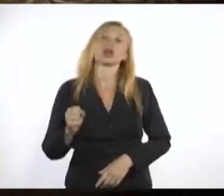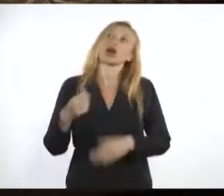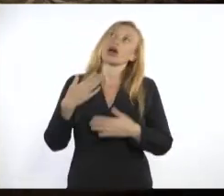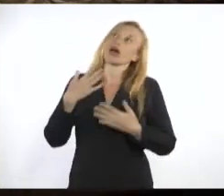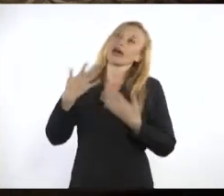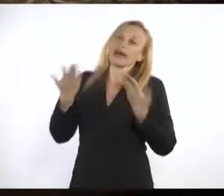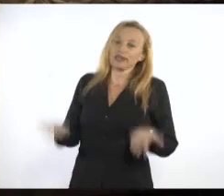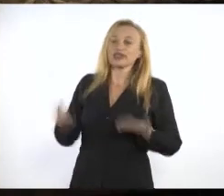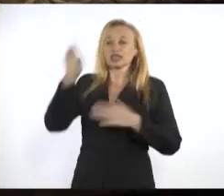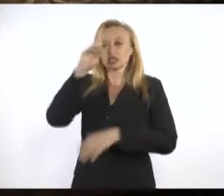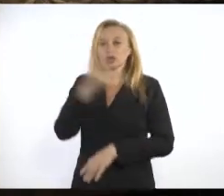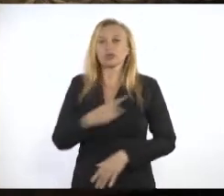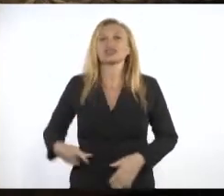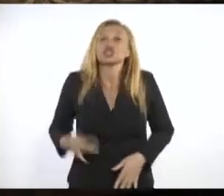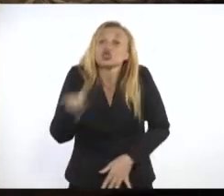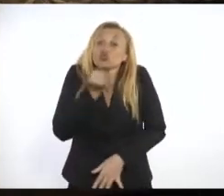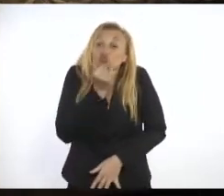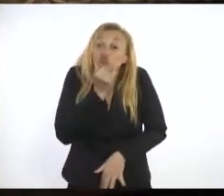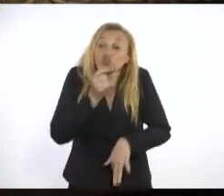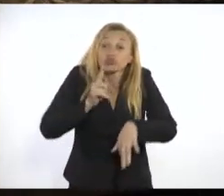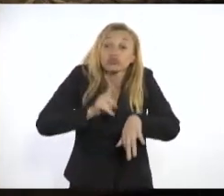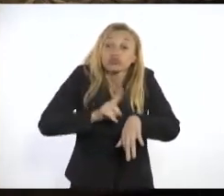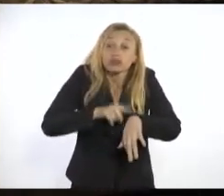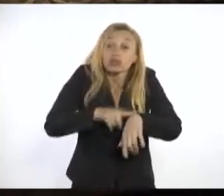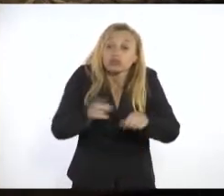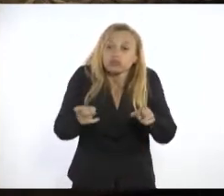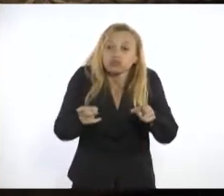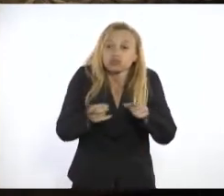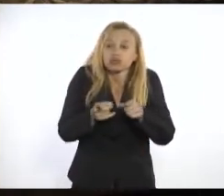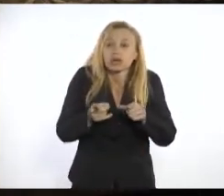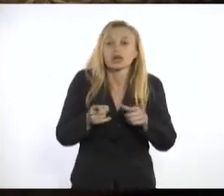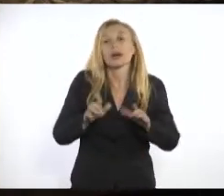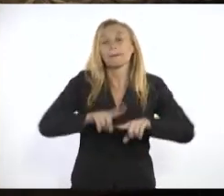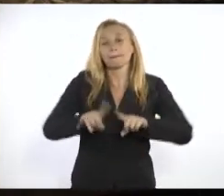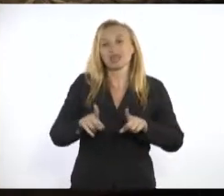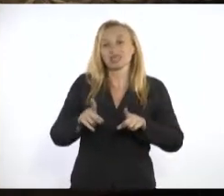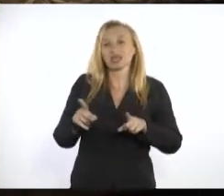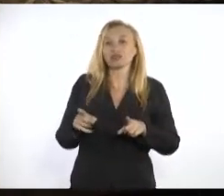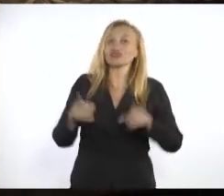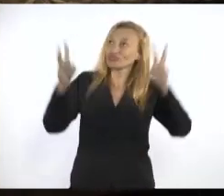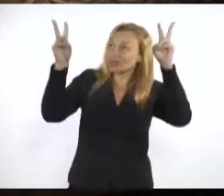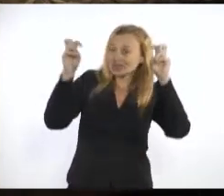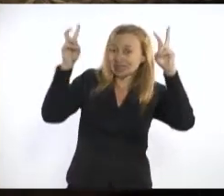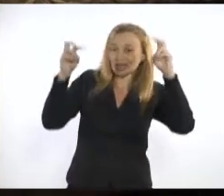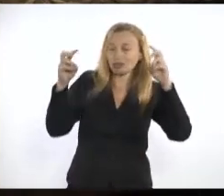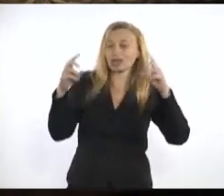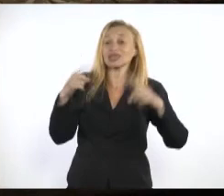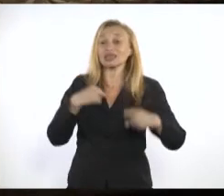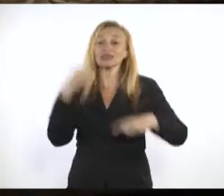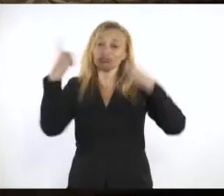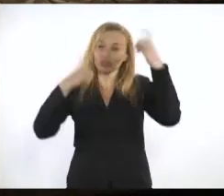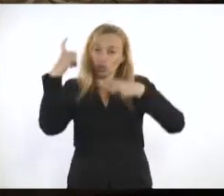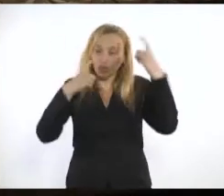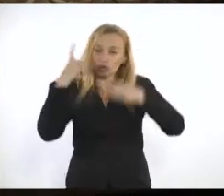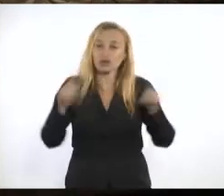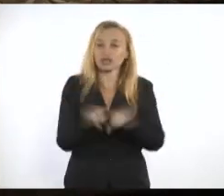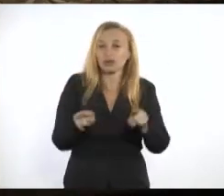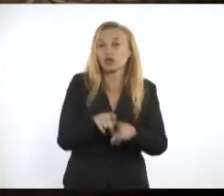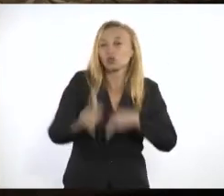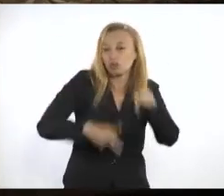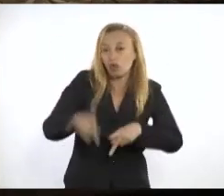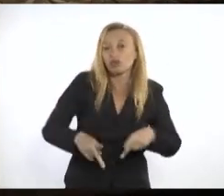ter ultrapassado o tempo, mas é um tema que mexe muito comigo, que mexe muito com a população e que já tem gente,